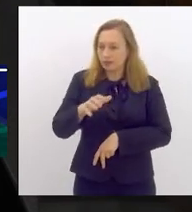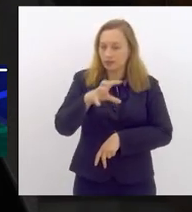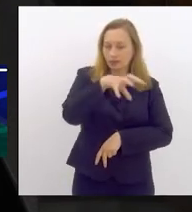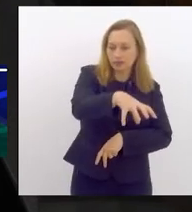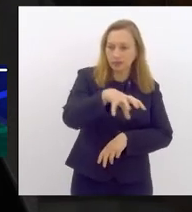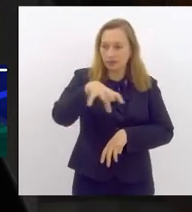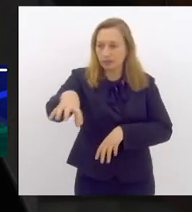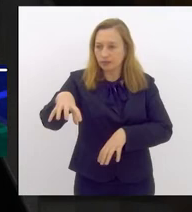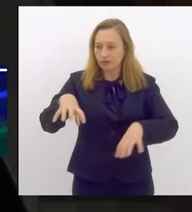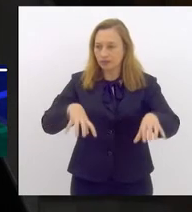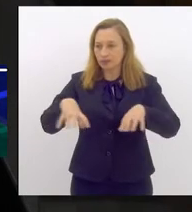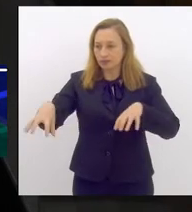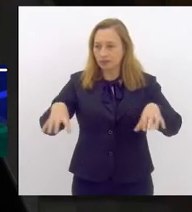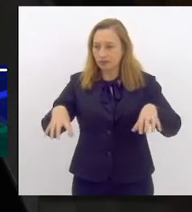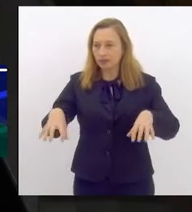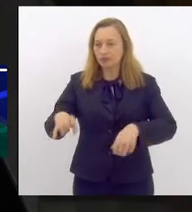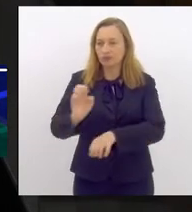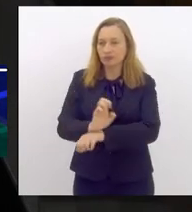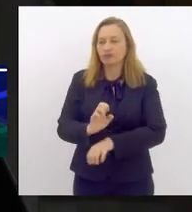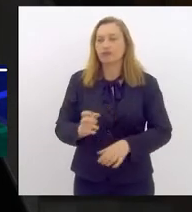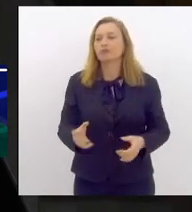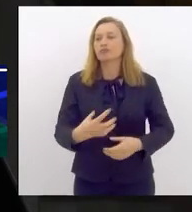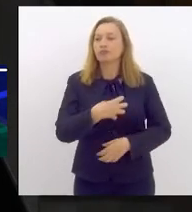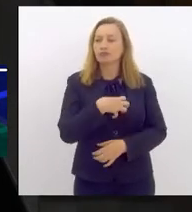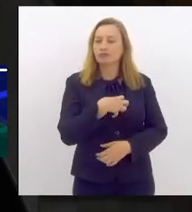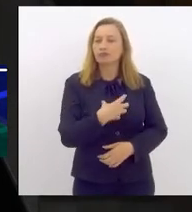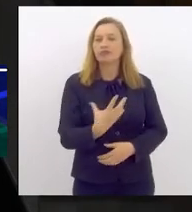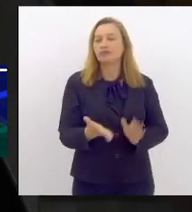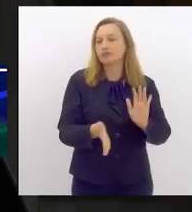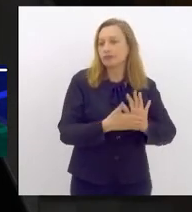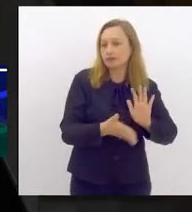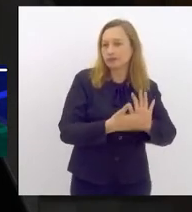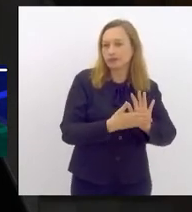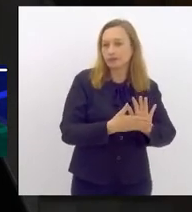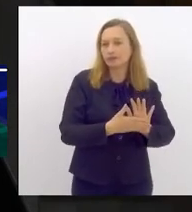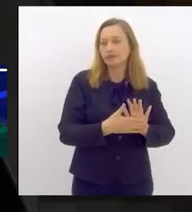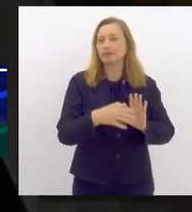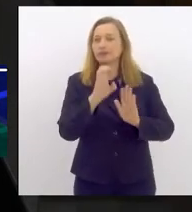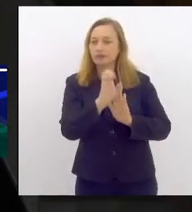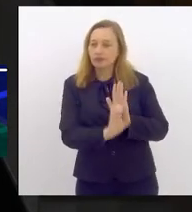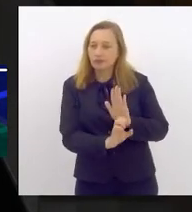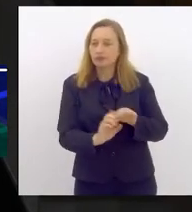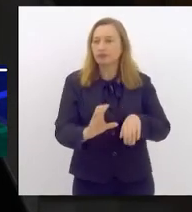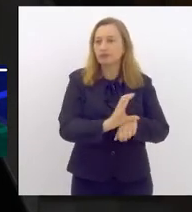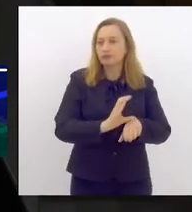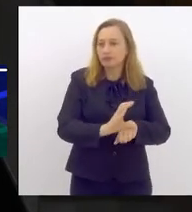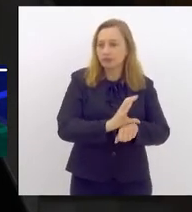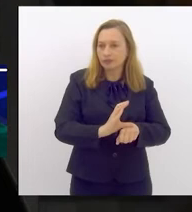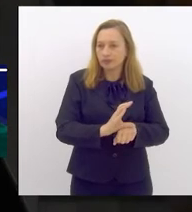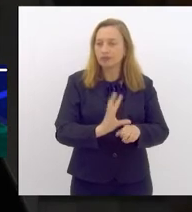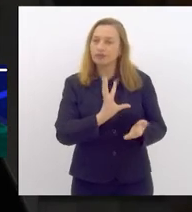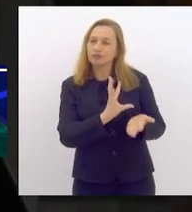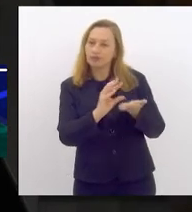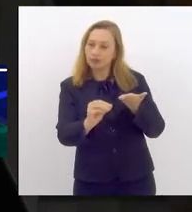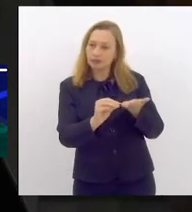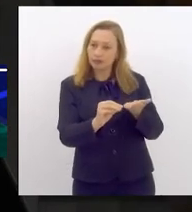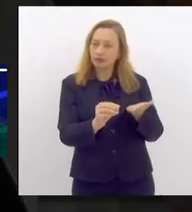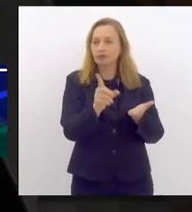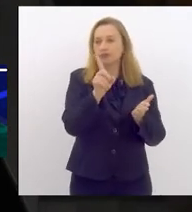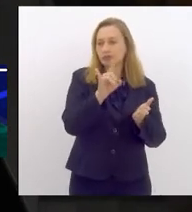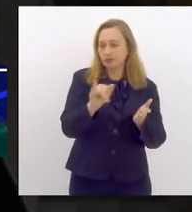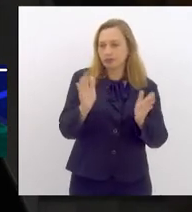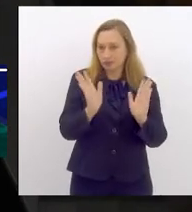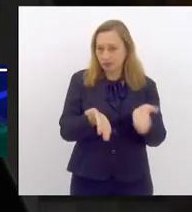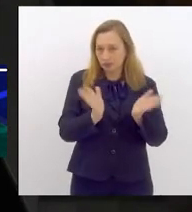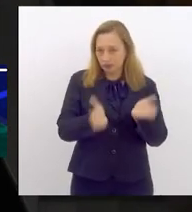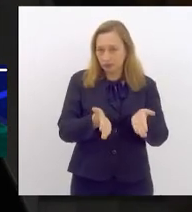do estado e nesse sentido a proposta de emenda constitucional que está na pauta da Ordem do